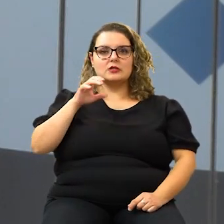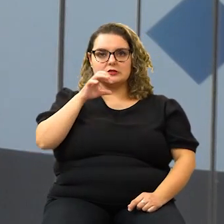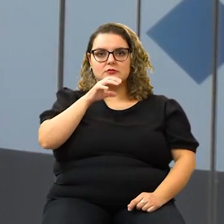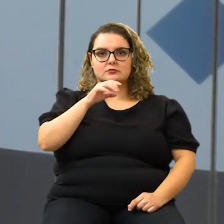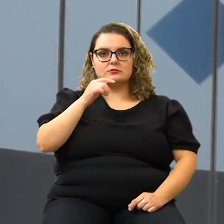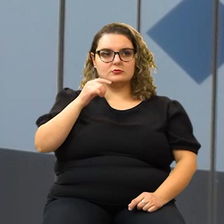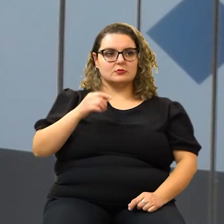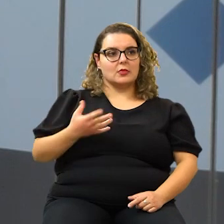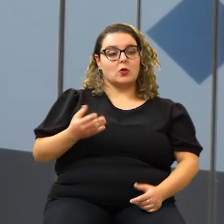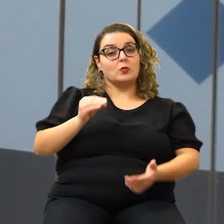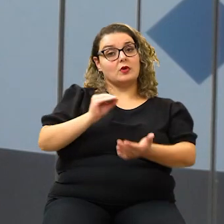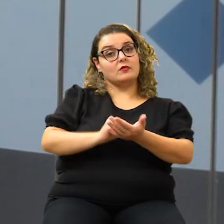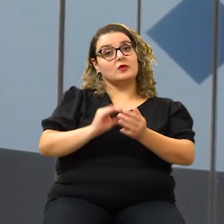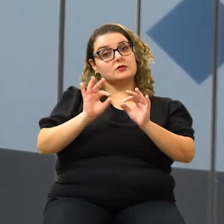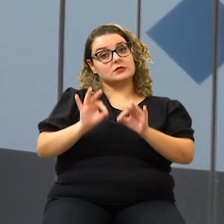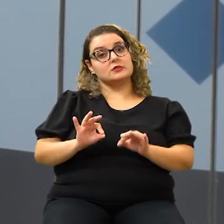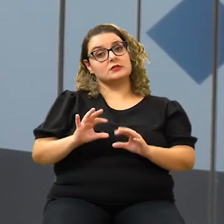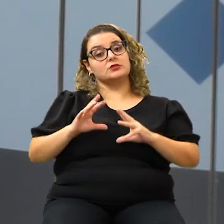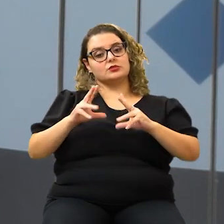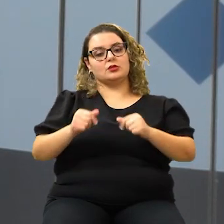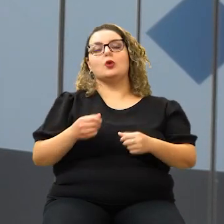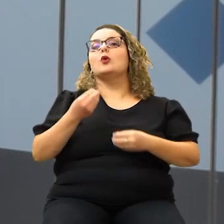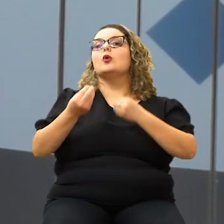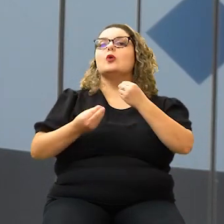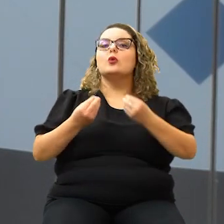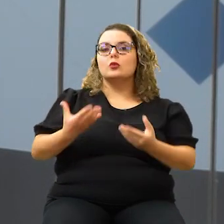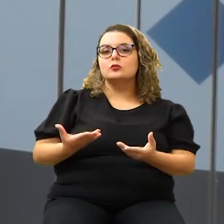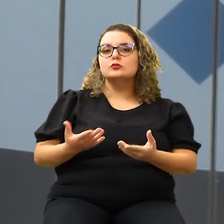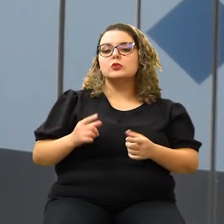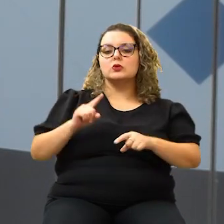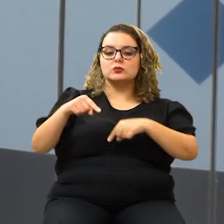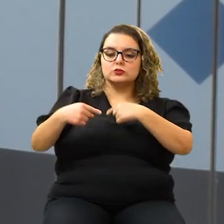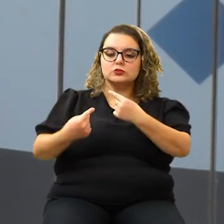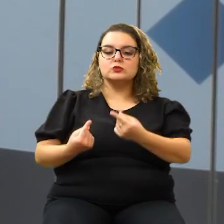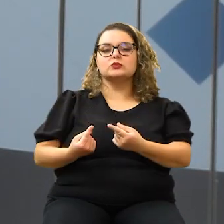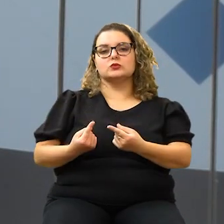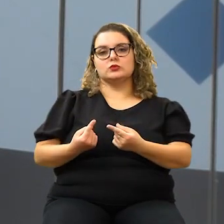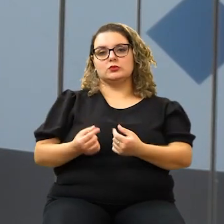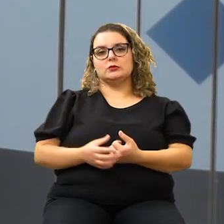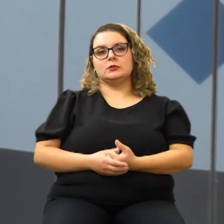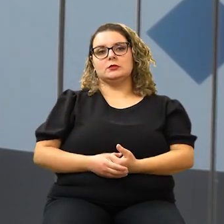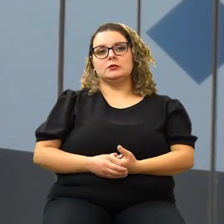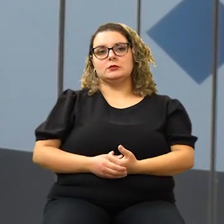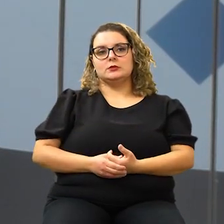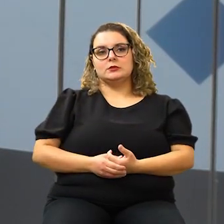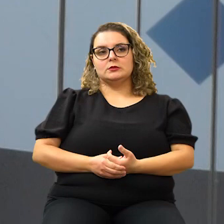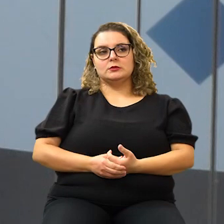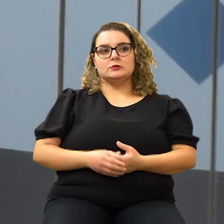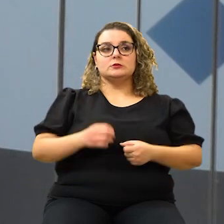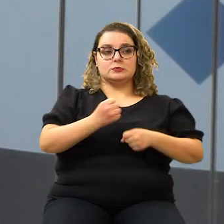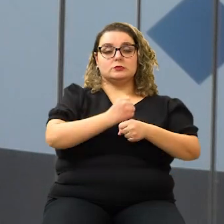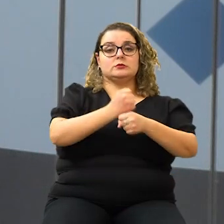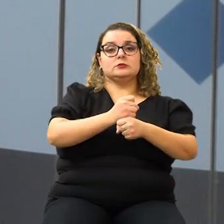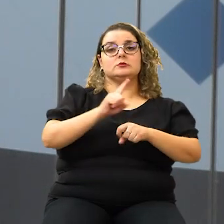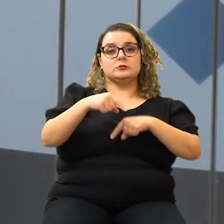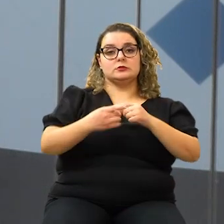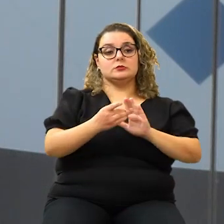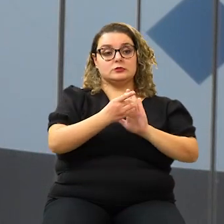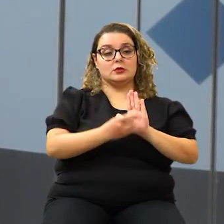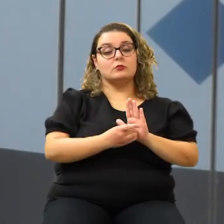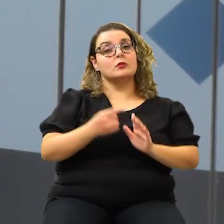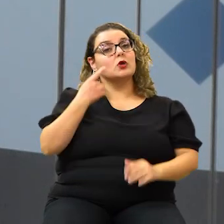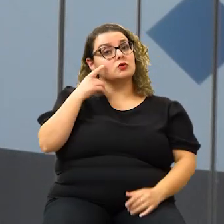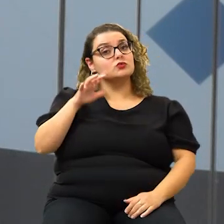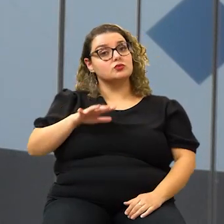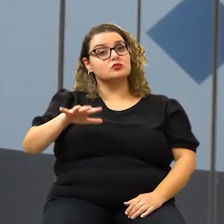geral, né? Como que a gente vai ter os próximos anos, as próximas décadas, mas de forma geral